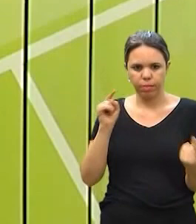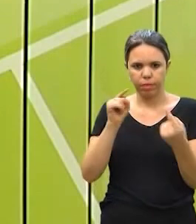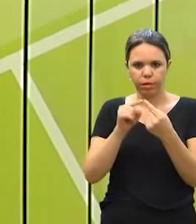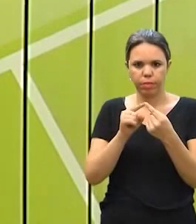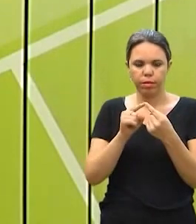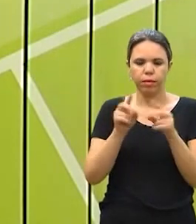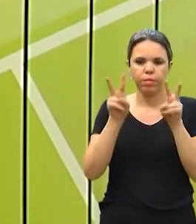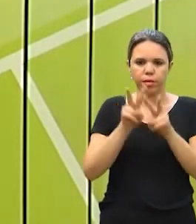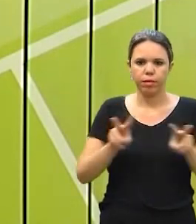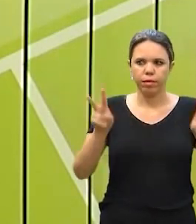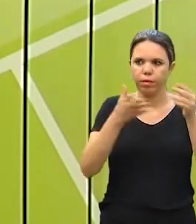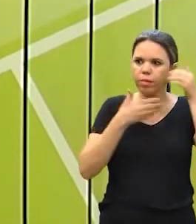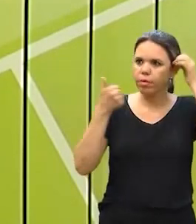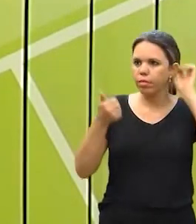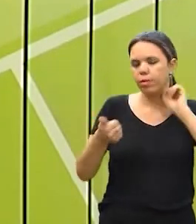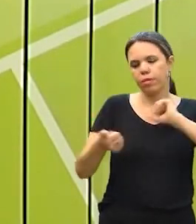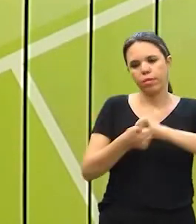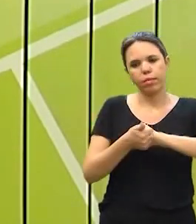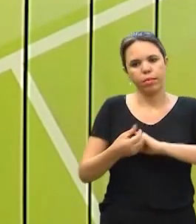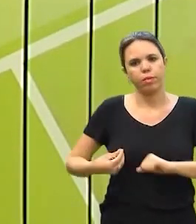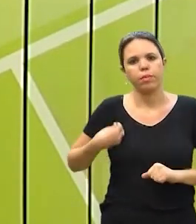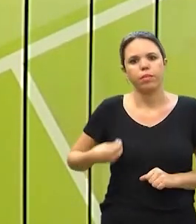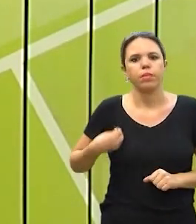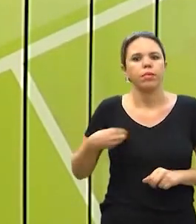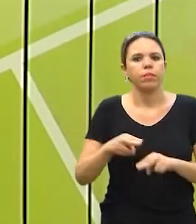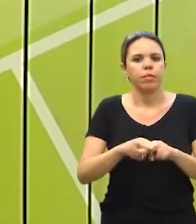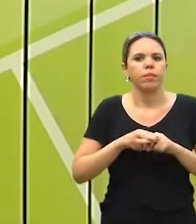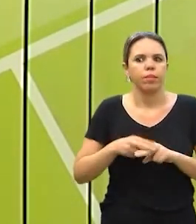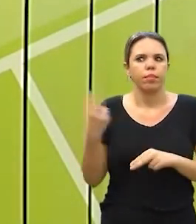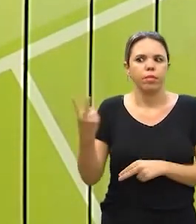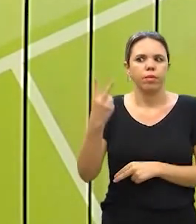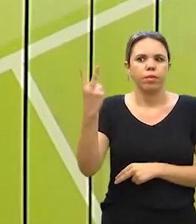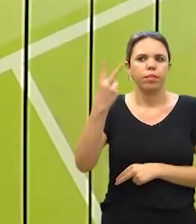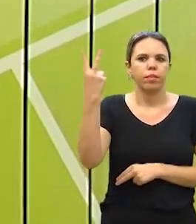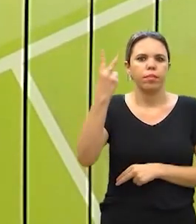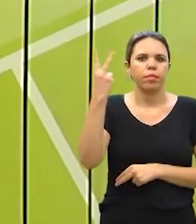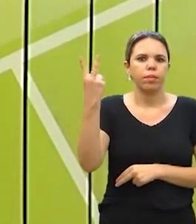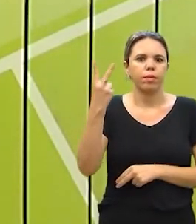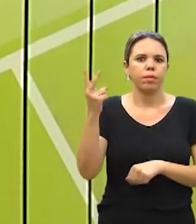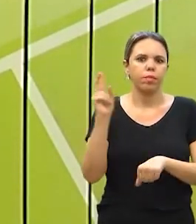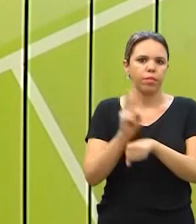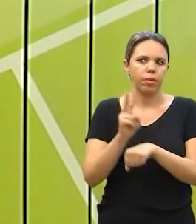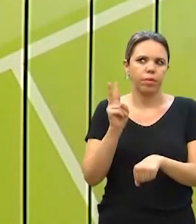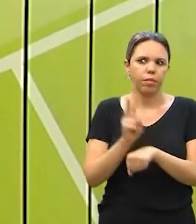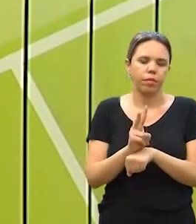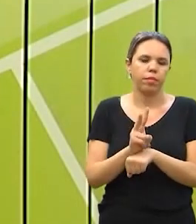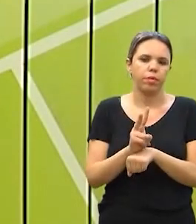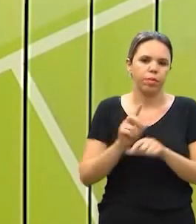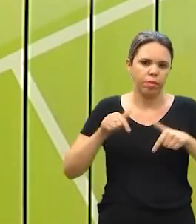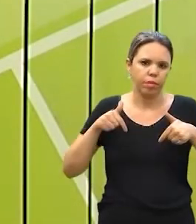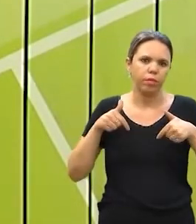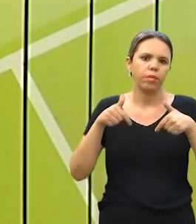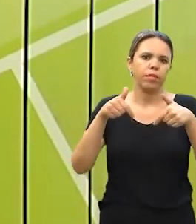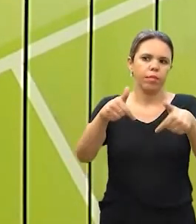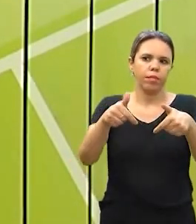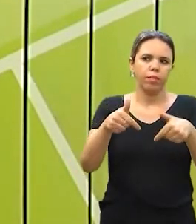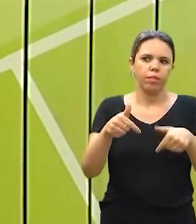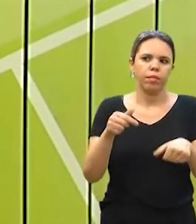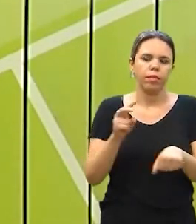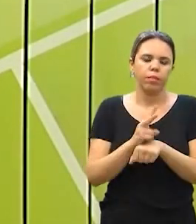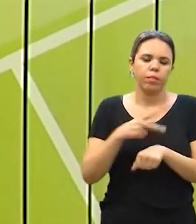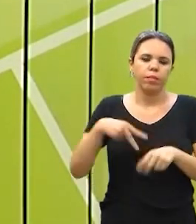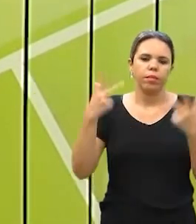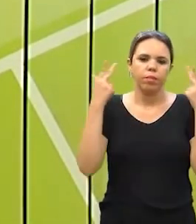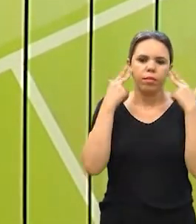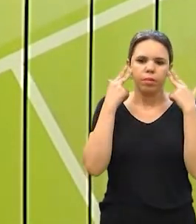missão viabilizar a melhoria da qualidade de vida por meio da valorização, proteção e fortalecimento do